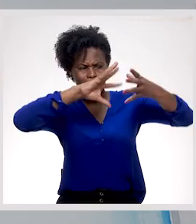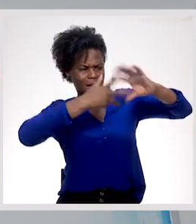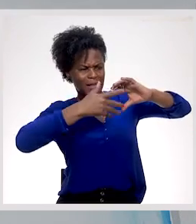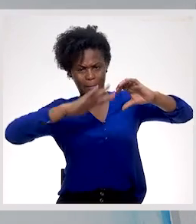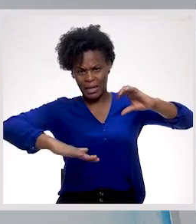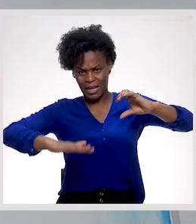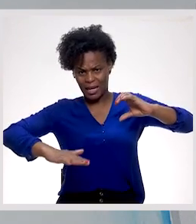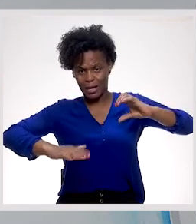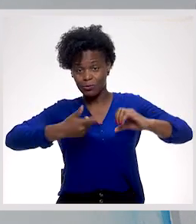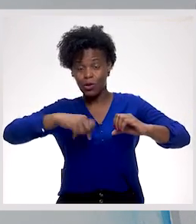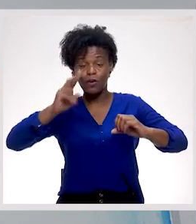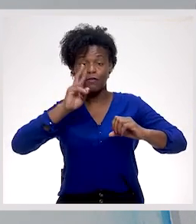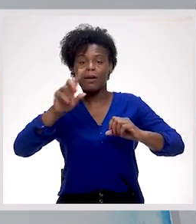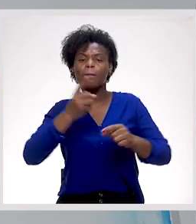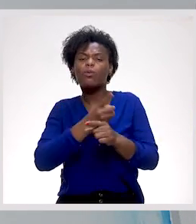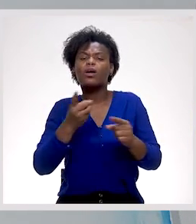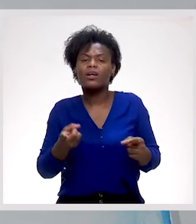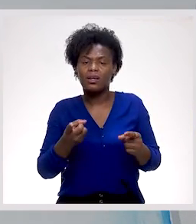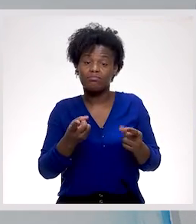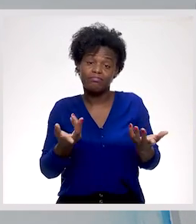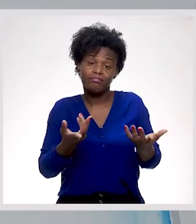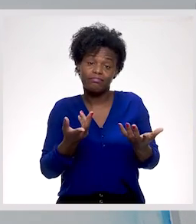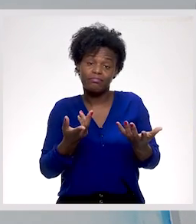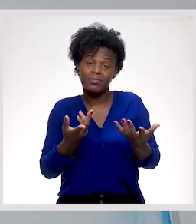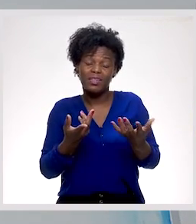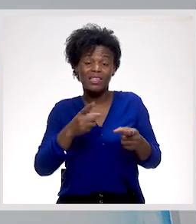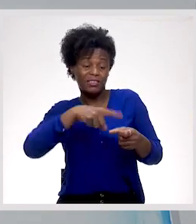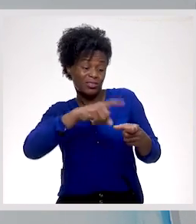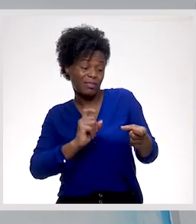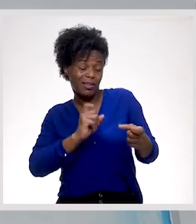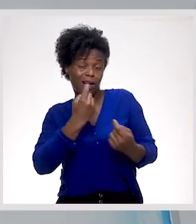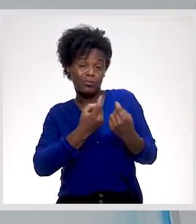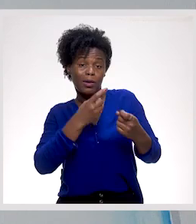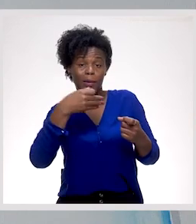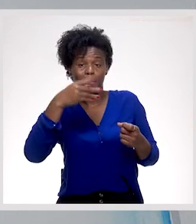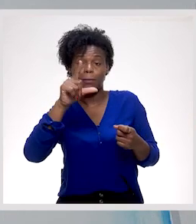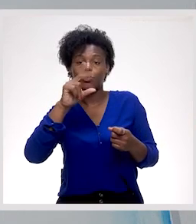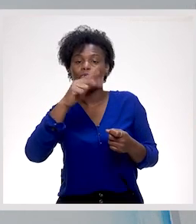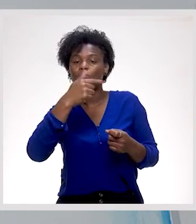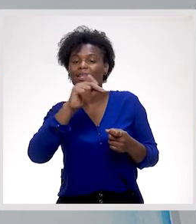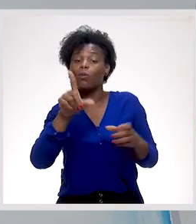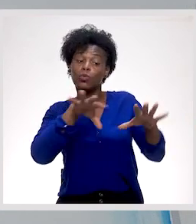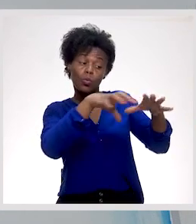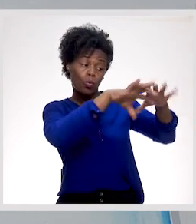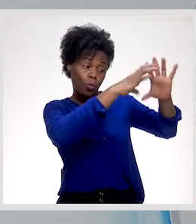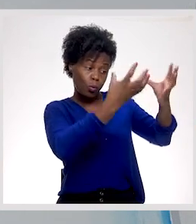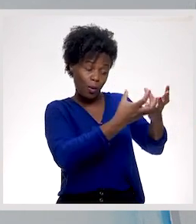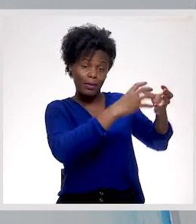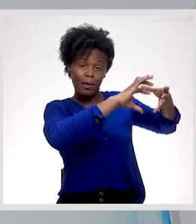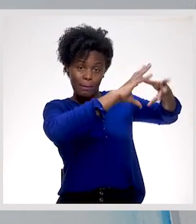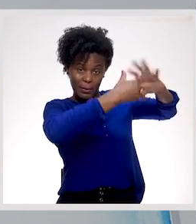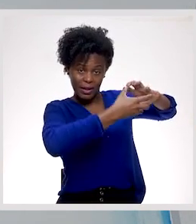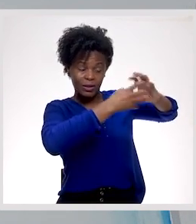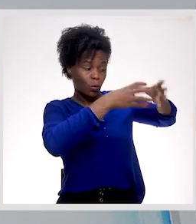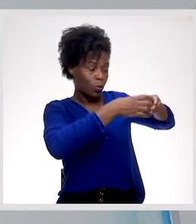os motivos que levaram à despromoção do Plutão. Falamos também a respeito das características que os astros devem